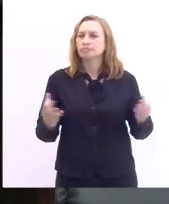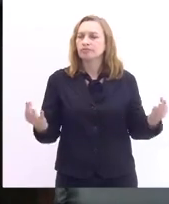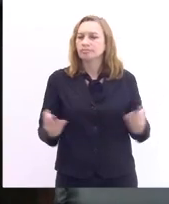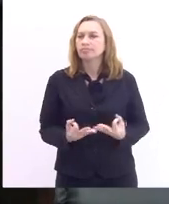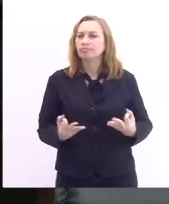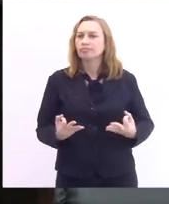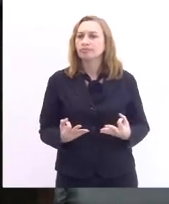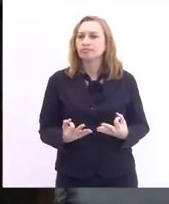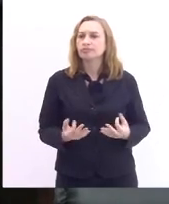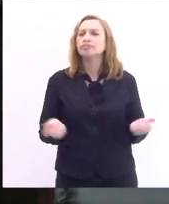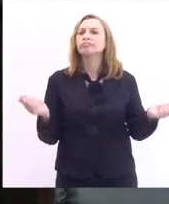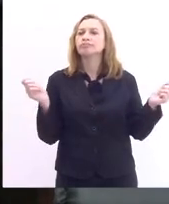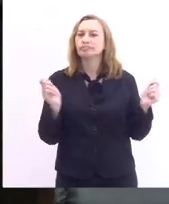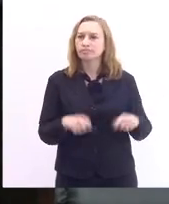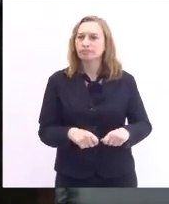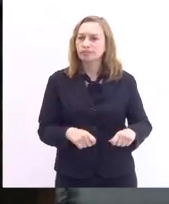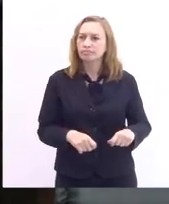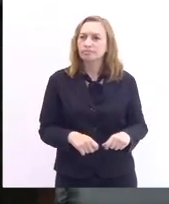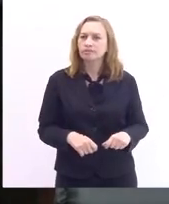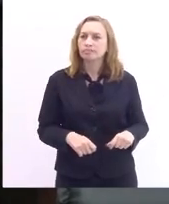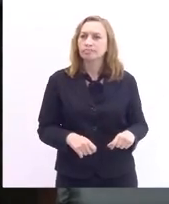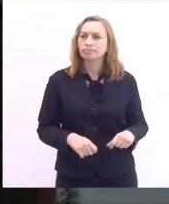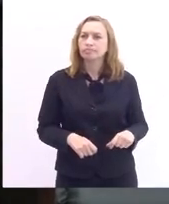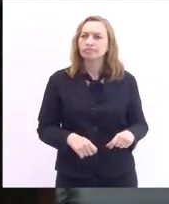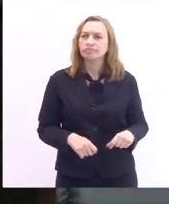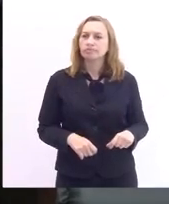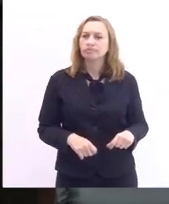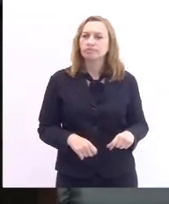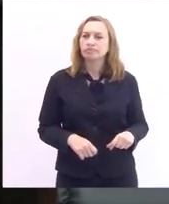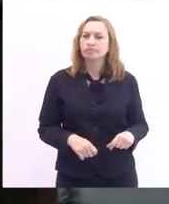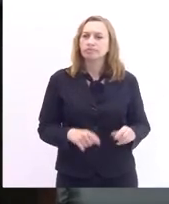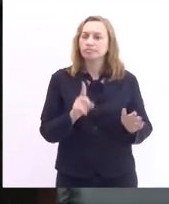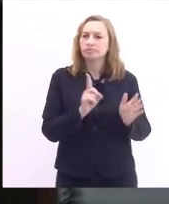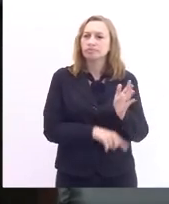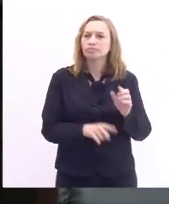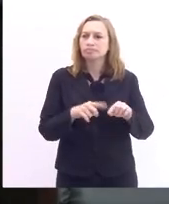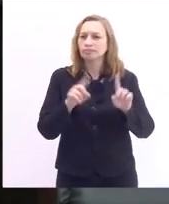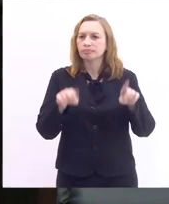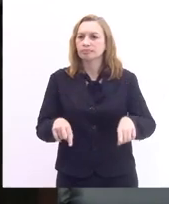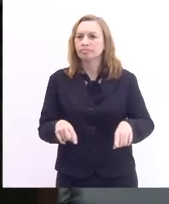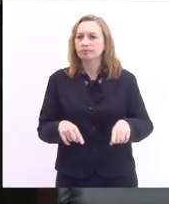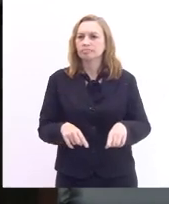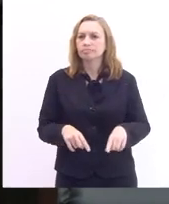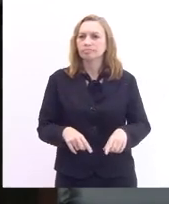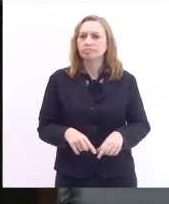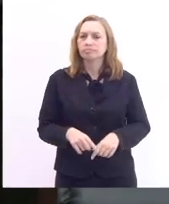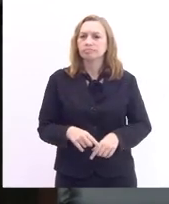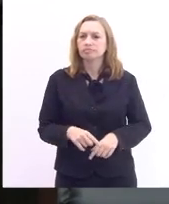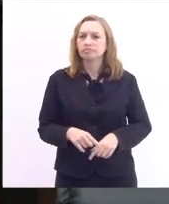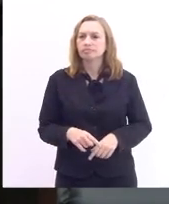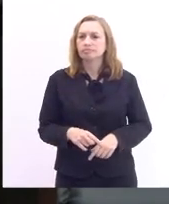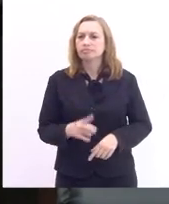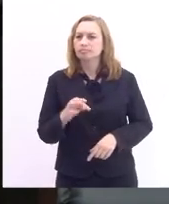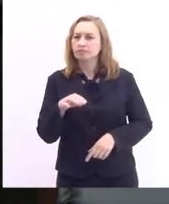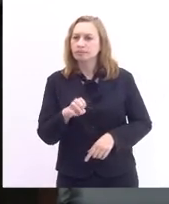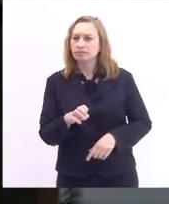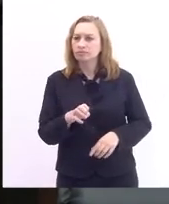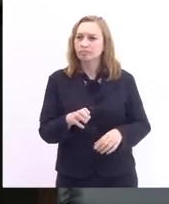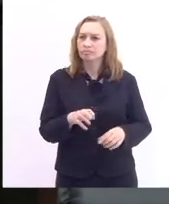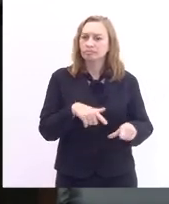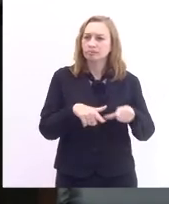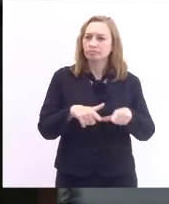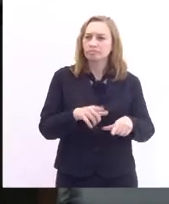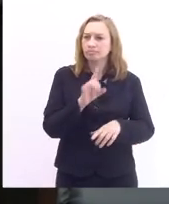extremamente montada capacitadas com muito menos funcionários sem cabide de emprego hoje